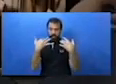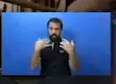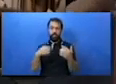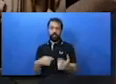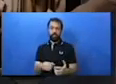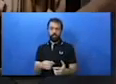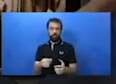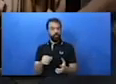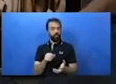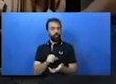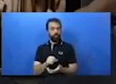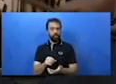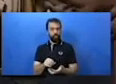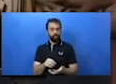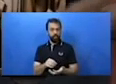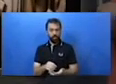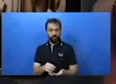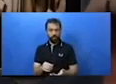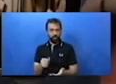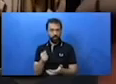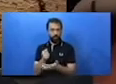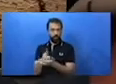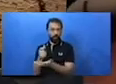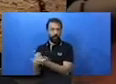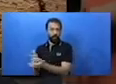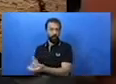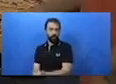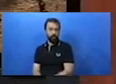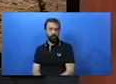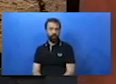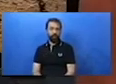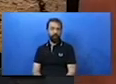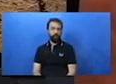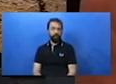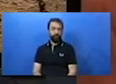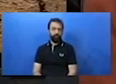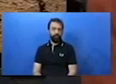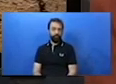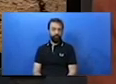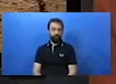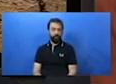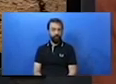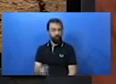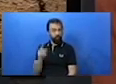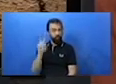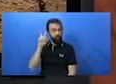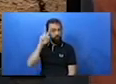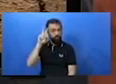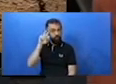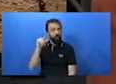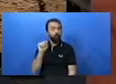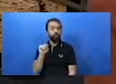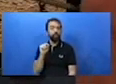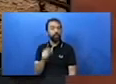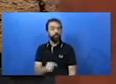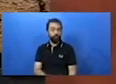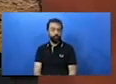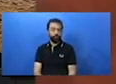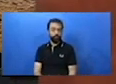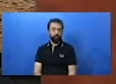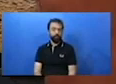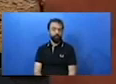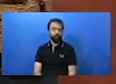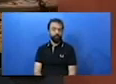eles acharam de fazer a propaganda e olha como deu certo. O que nós devemos lembrar sobre o cordel? Uma